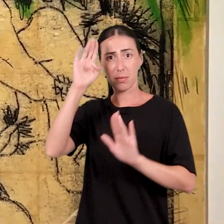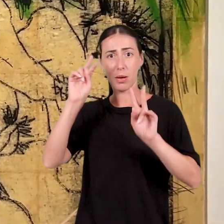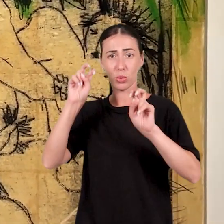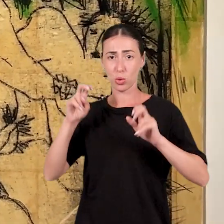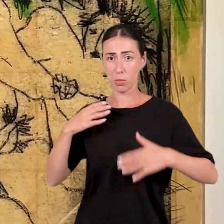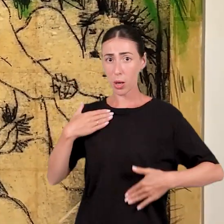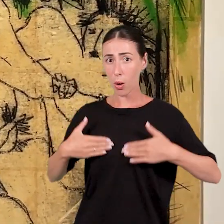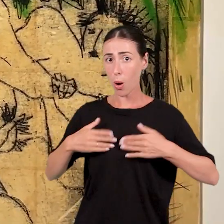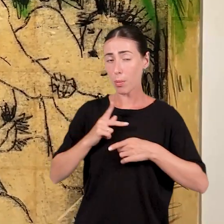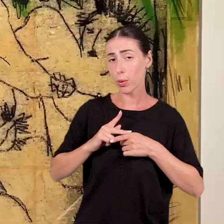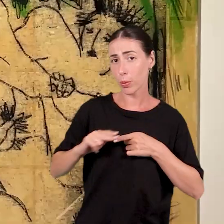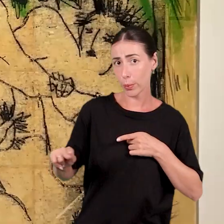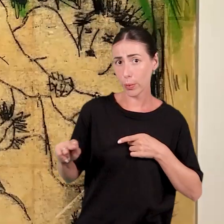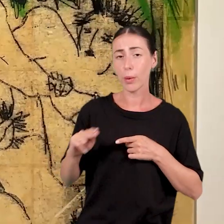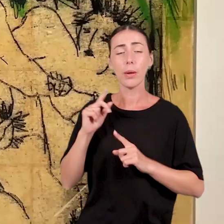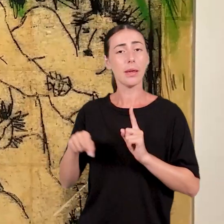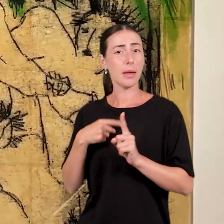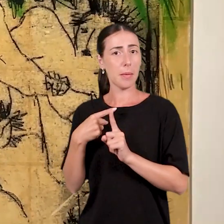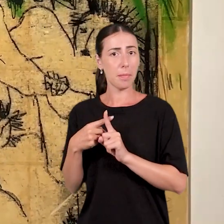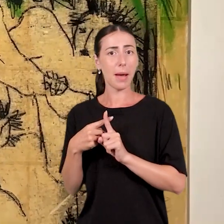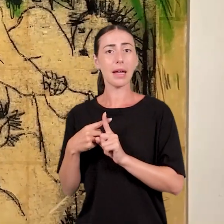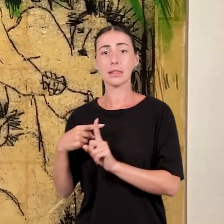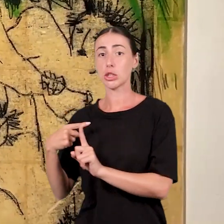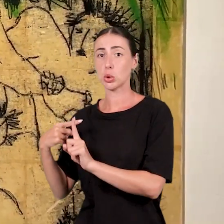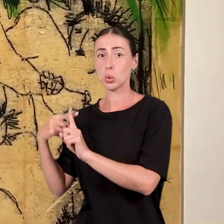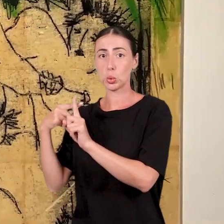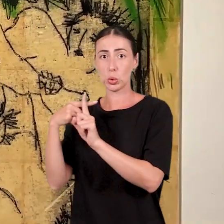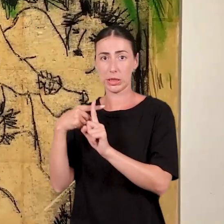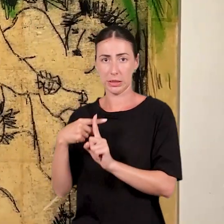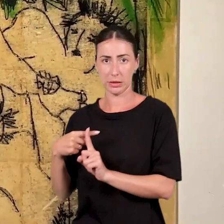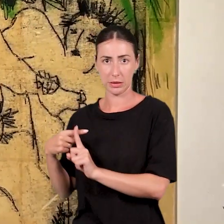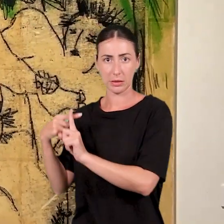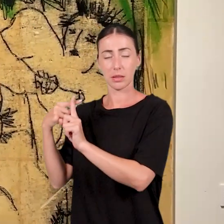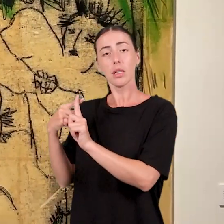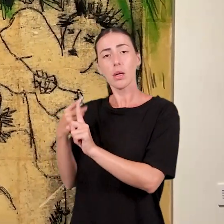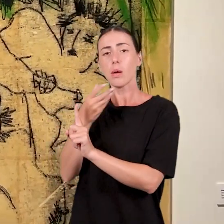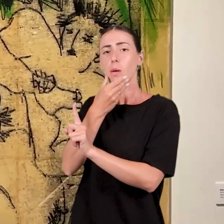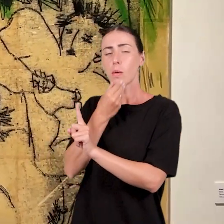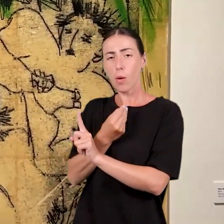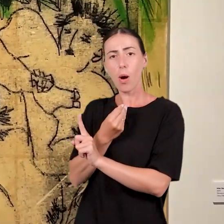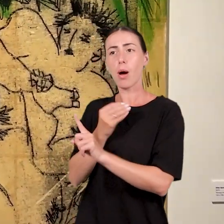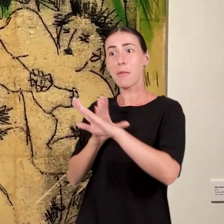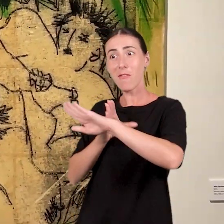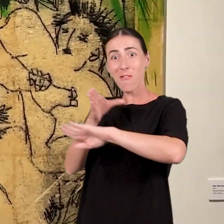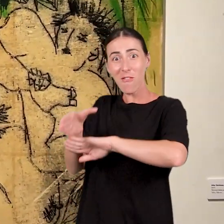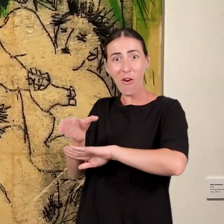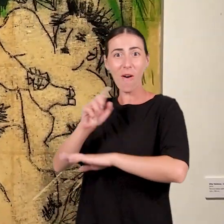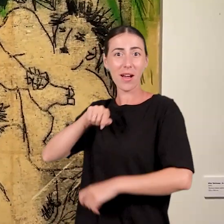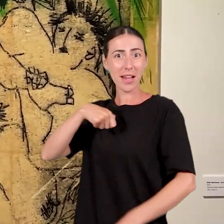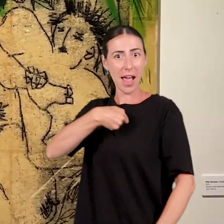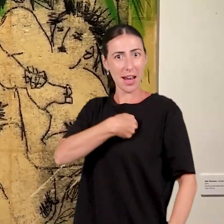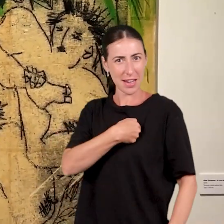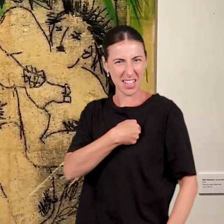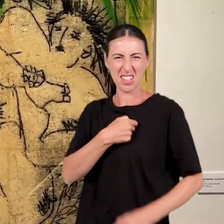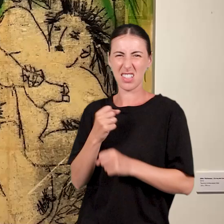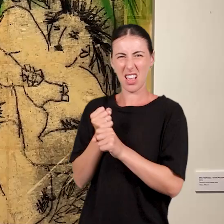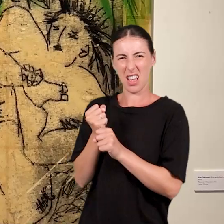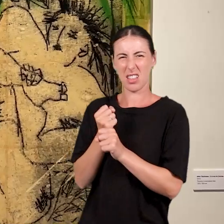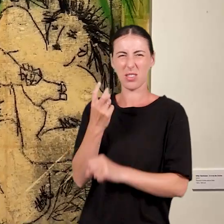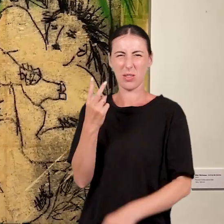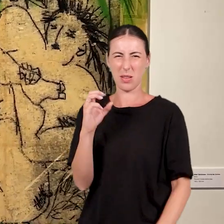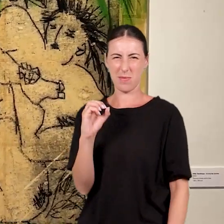corpos nus. Retorna-se à série Galícia, trabalhos desenvolvidos após uma residência artística que Paulo Gaiardi realiza